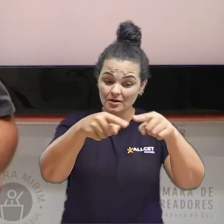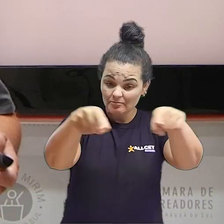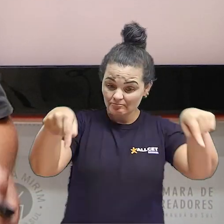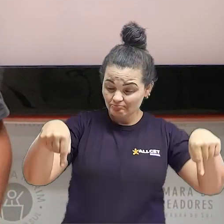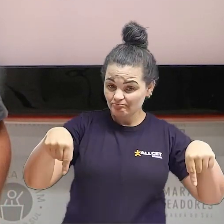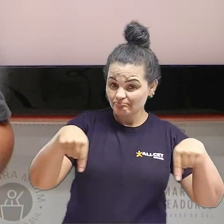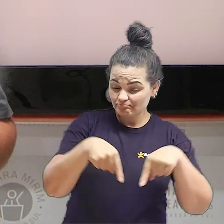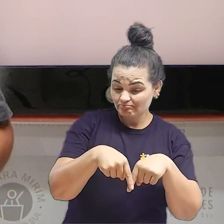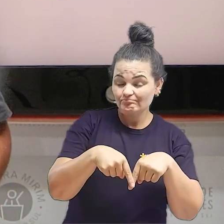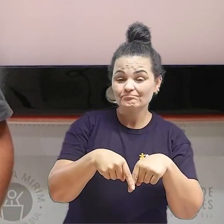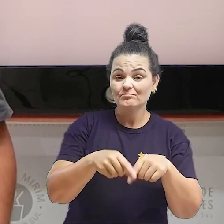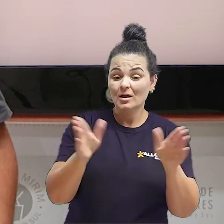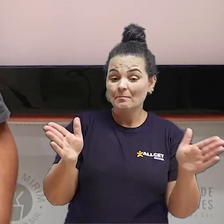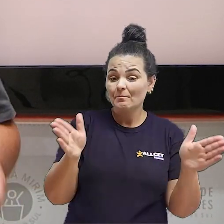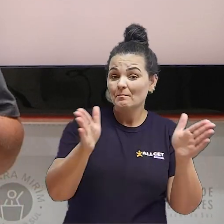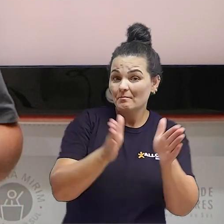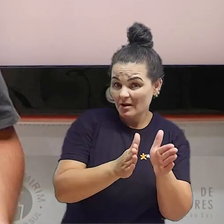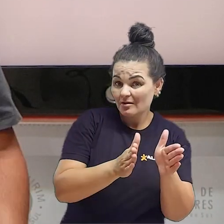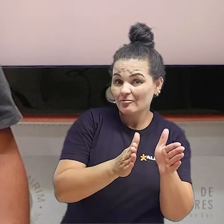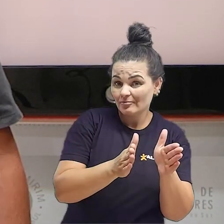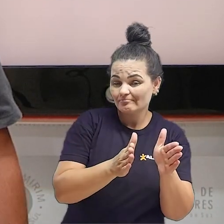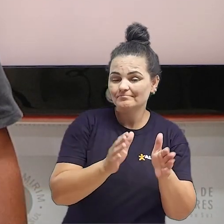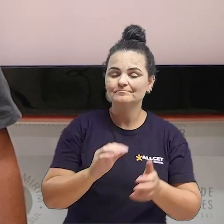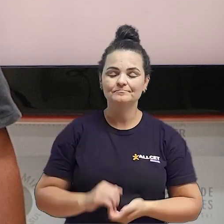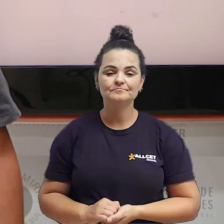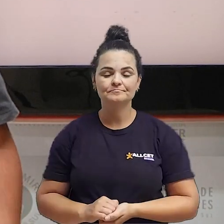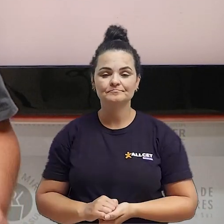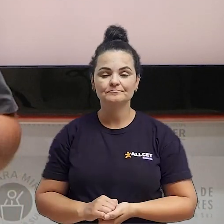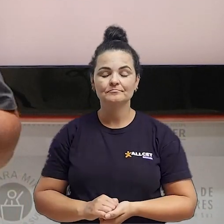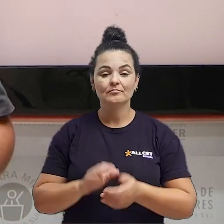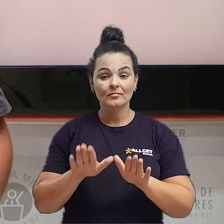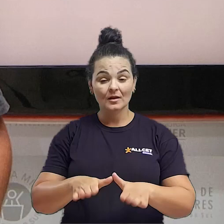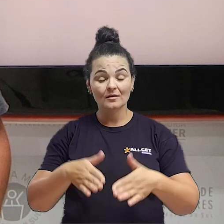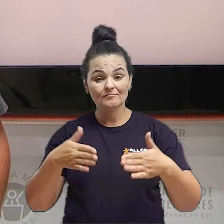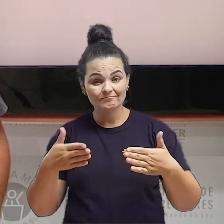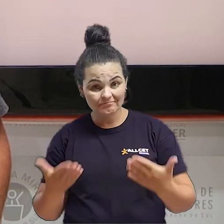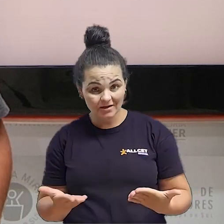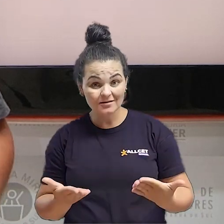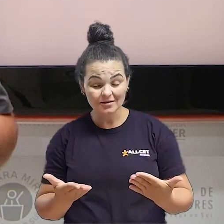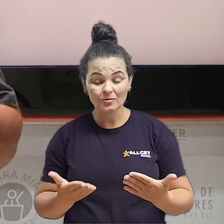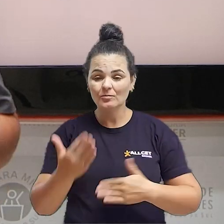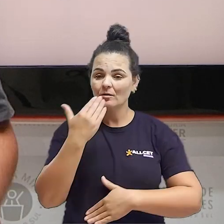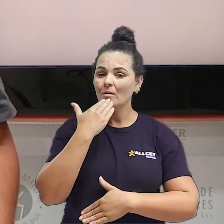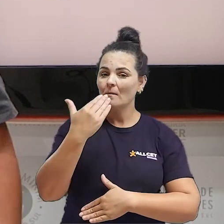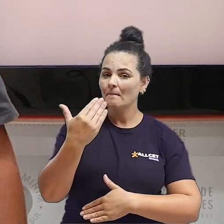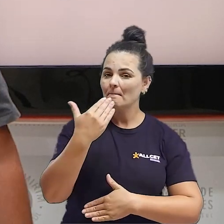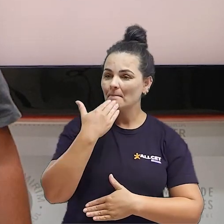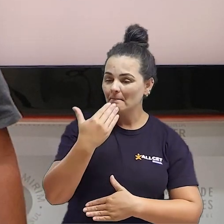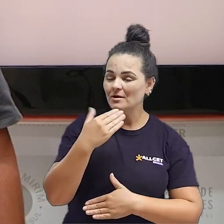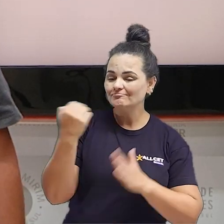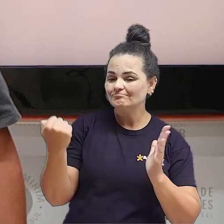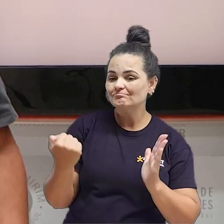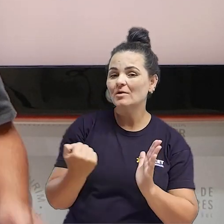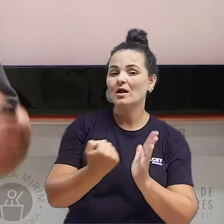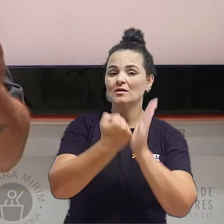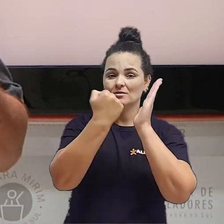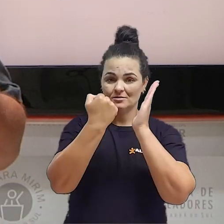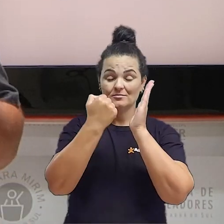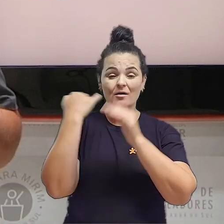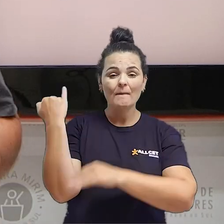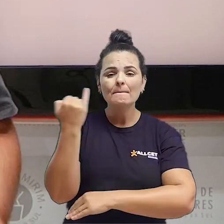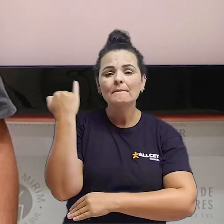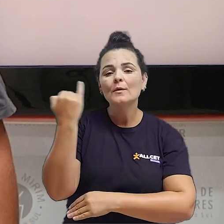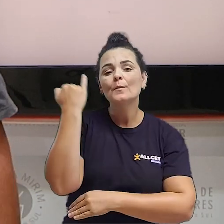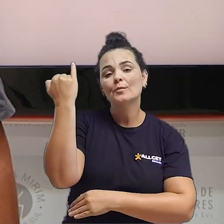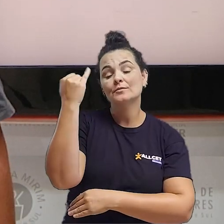crescente necessidade de espaço para as crianças do bairro diante dessa situação a solicitação destaca--se pela